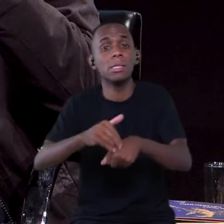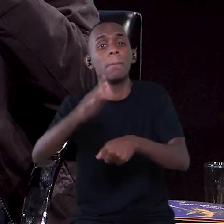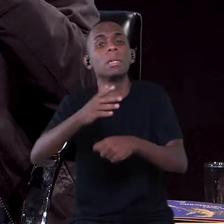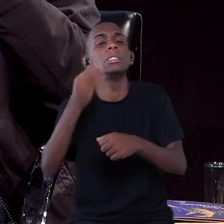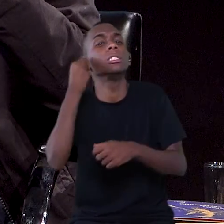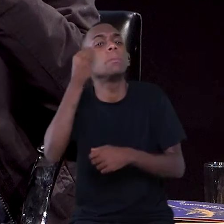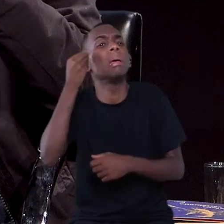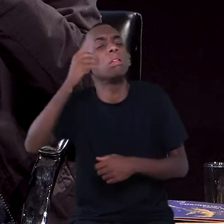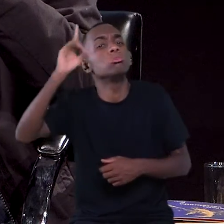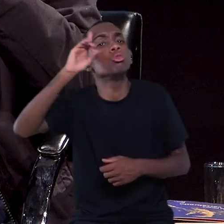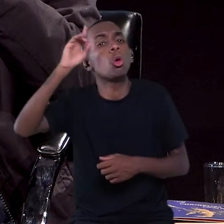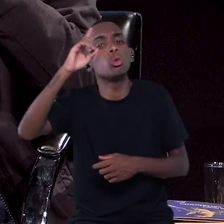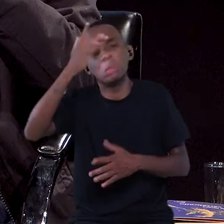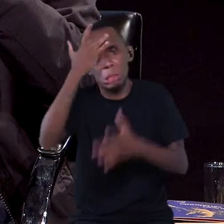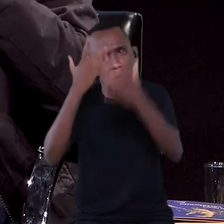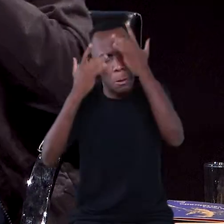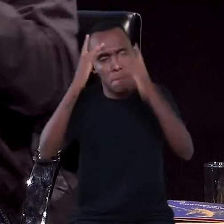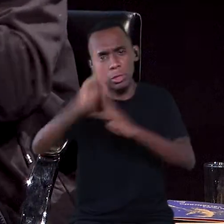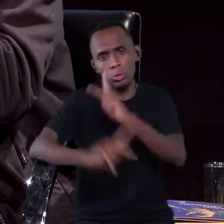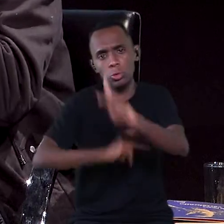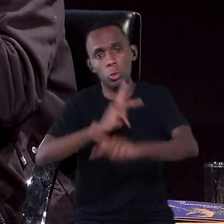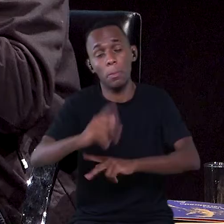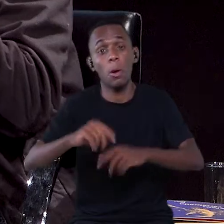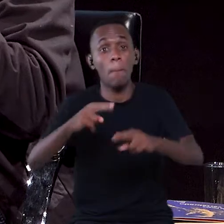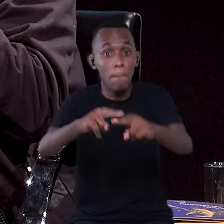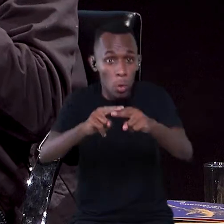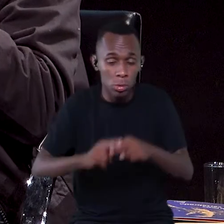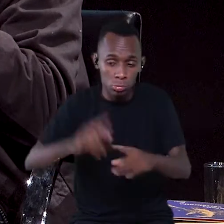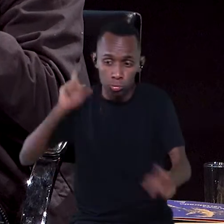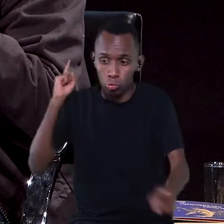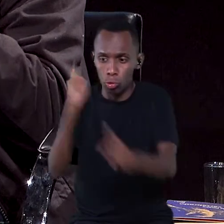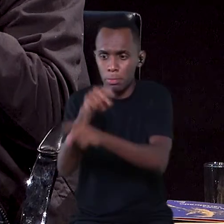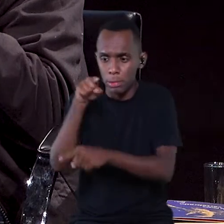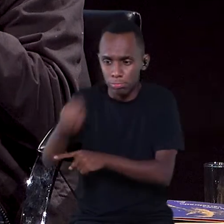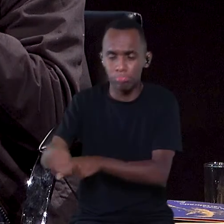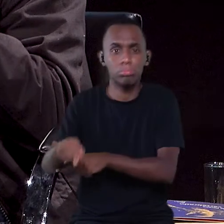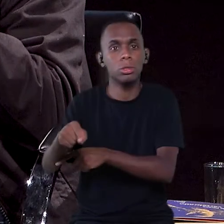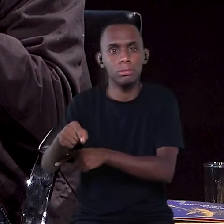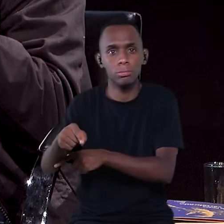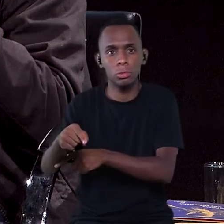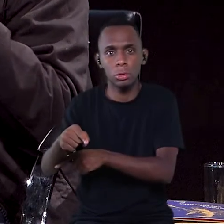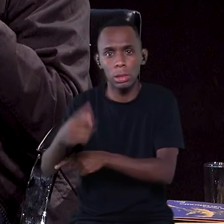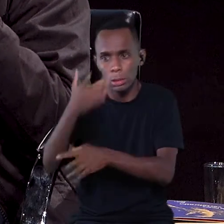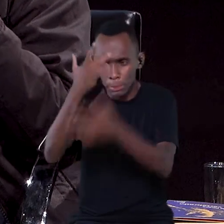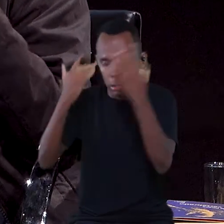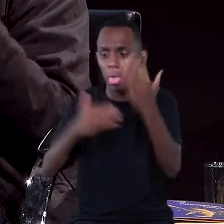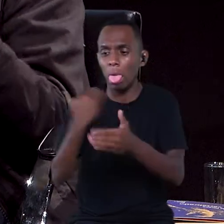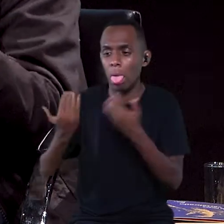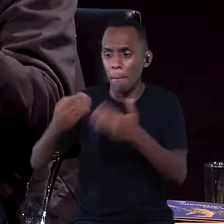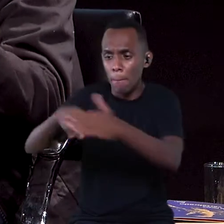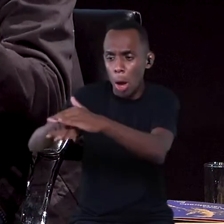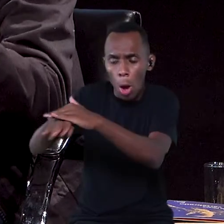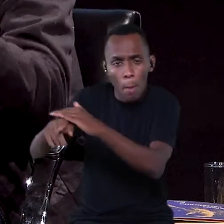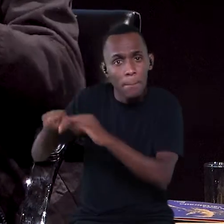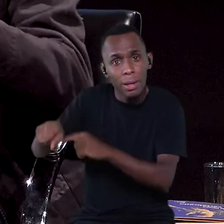experiências básicas da vida cotidiana. Então, por isso, a descoberta do cemitério do Cais do Valongo é tão importante. Às